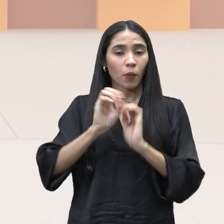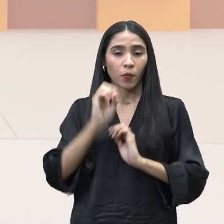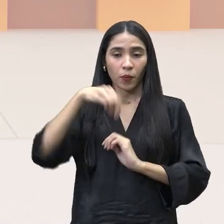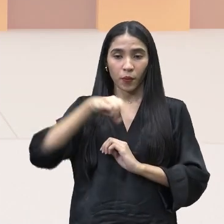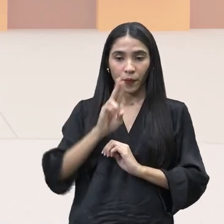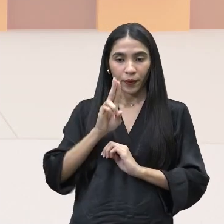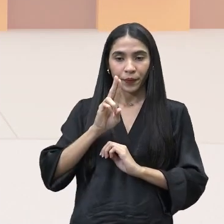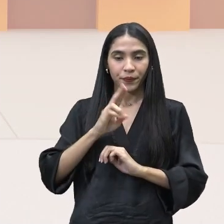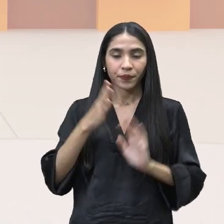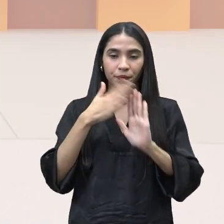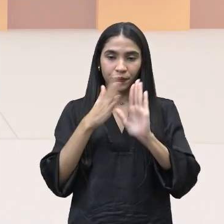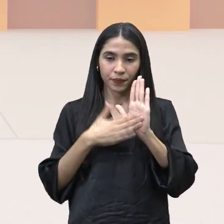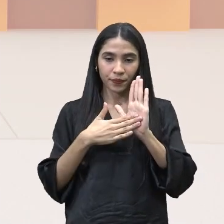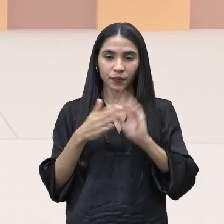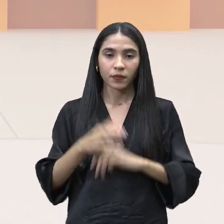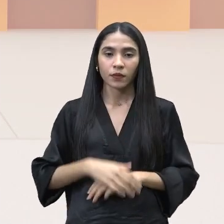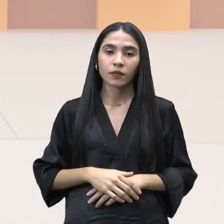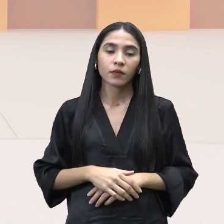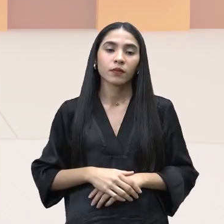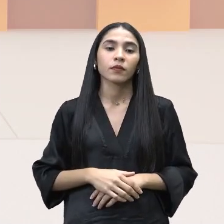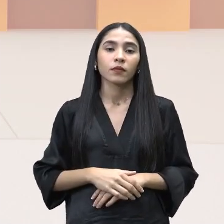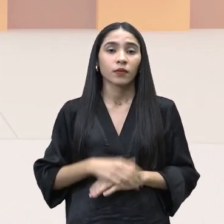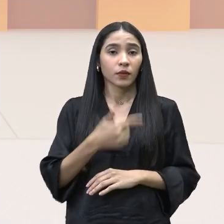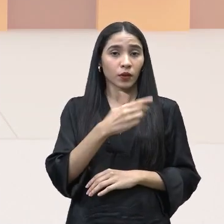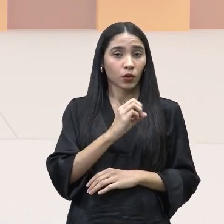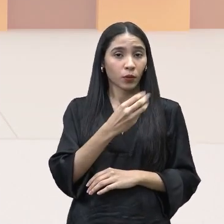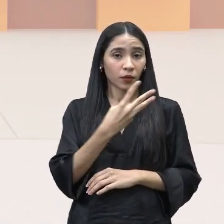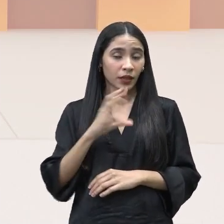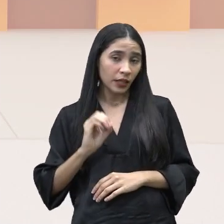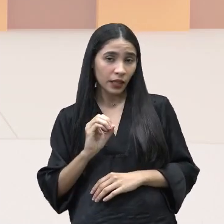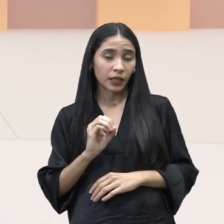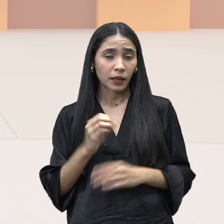Sustentável estabelecidos pela ONU. 2030 não está muito